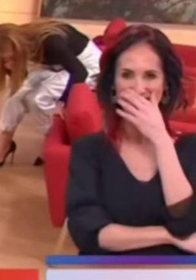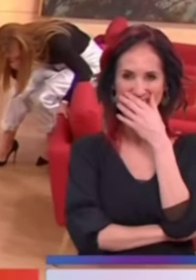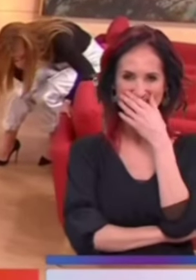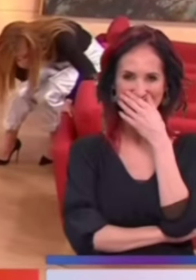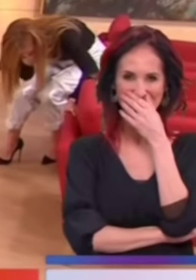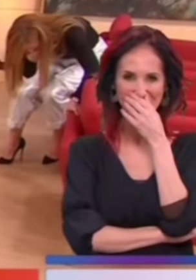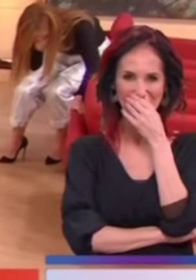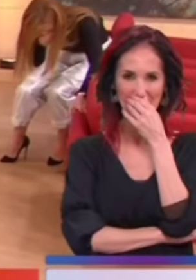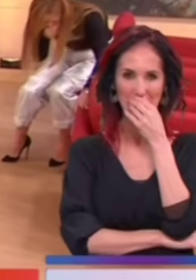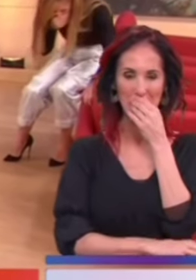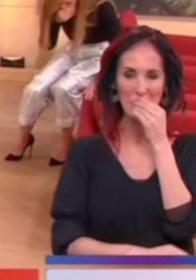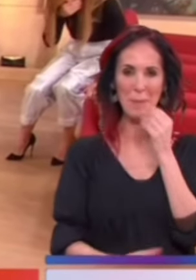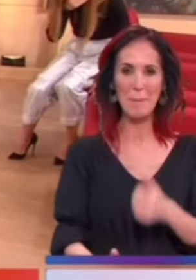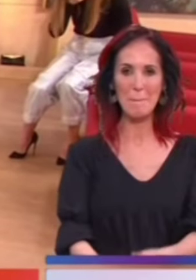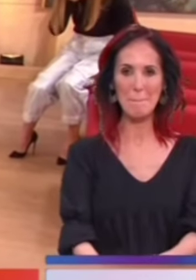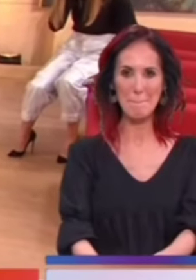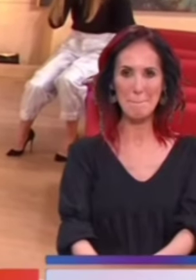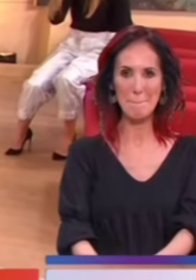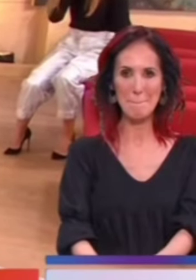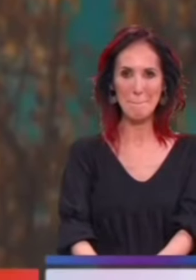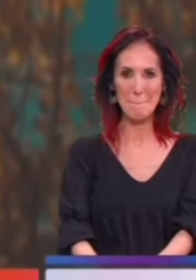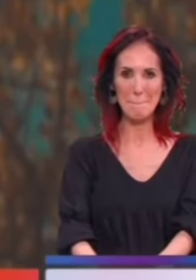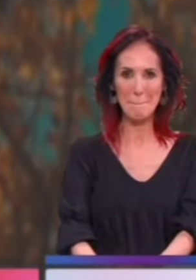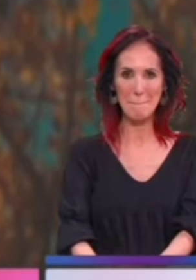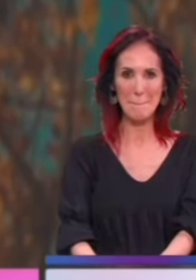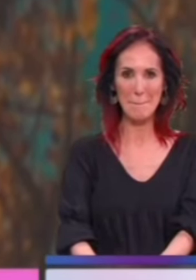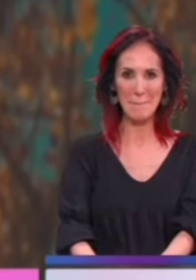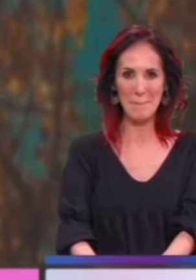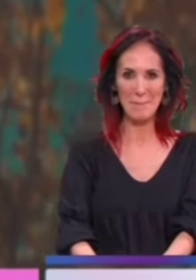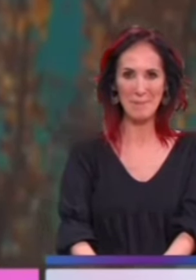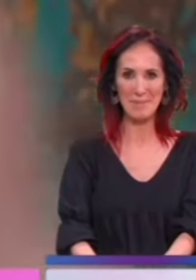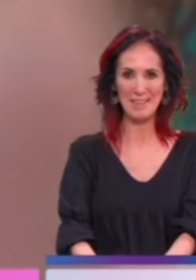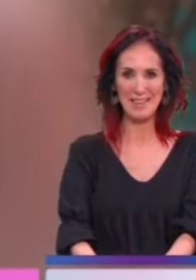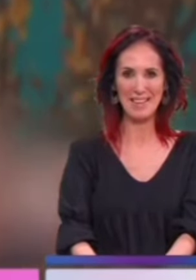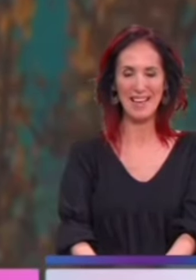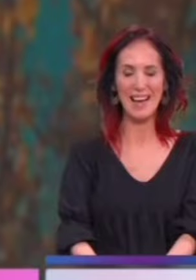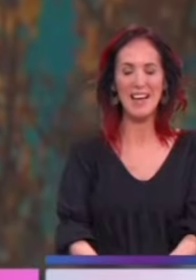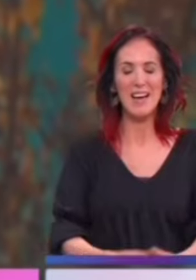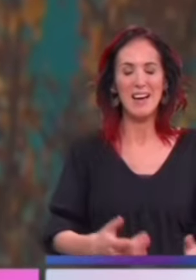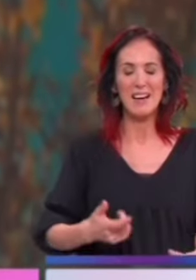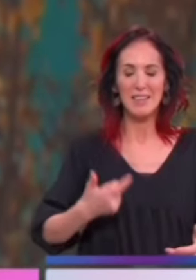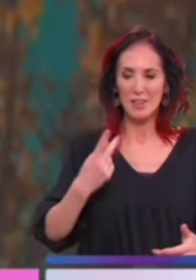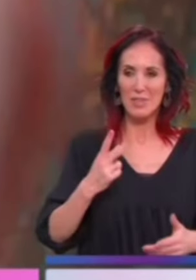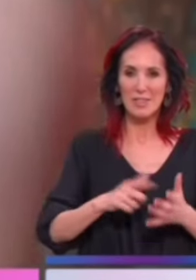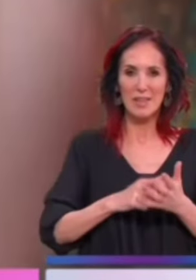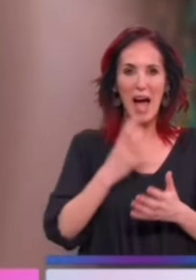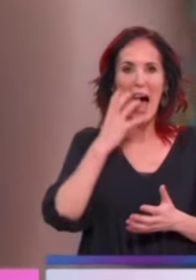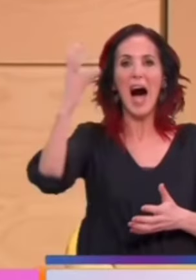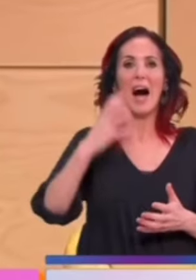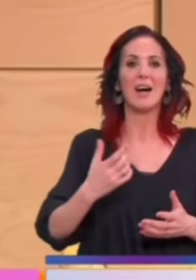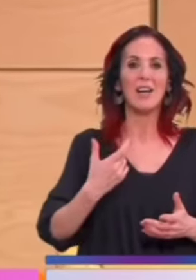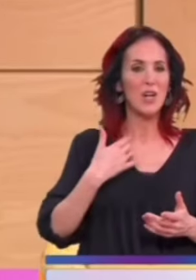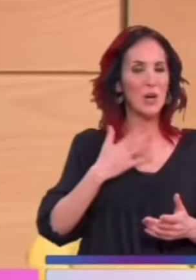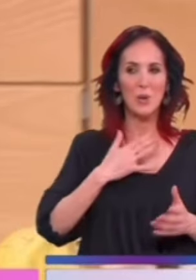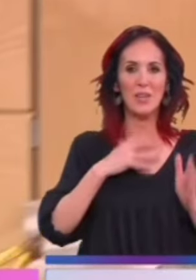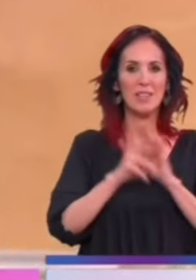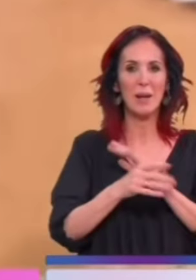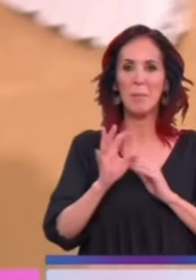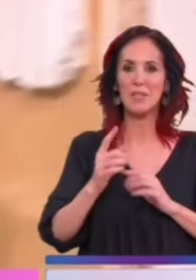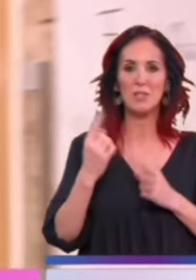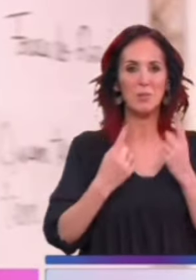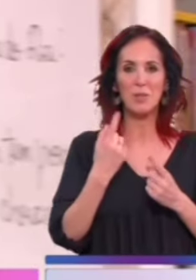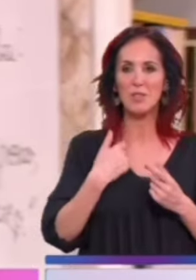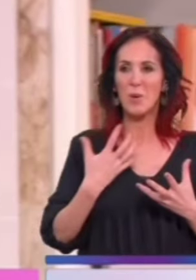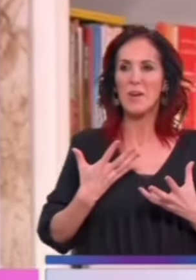Que coisa! É porque passo os dias, eu passo na televisão o dia aos gritos! Eu não era para entrar, mas depois há qualquer